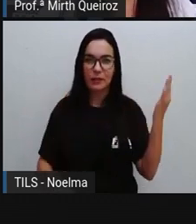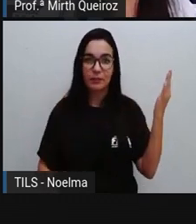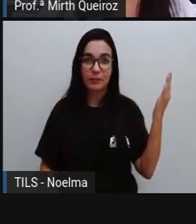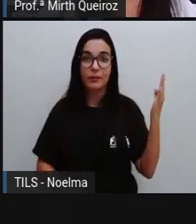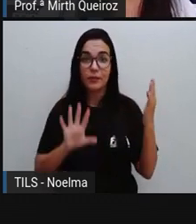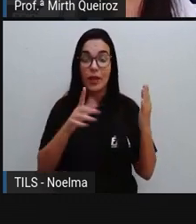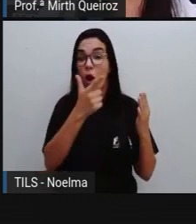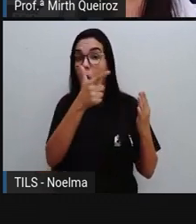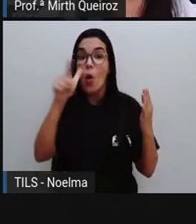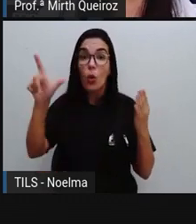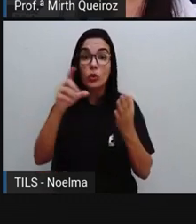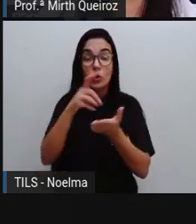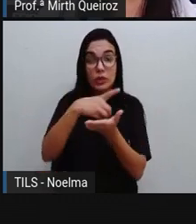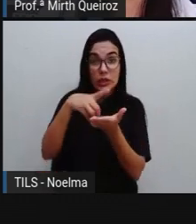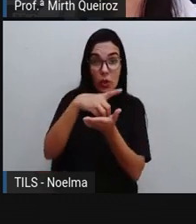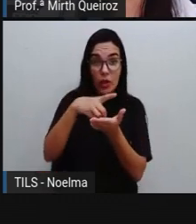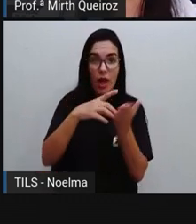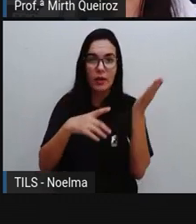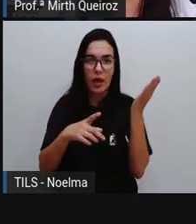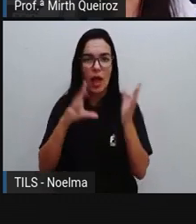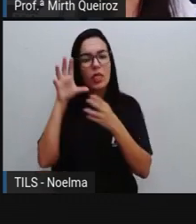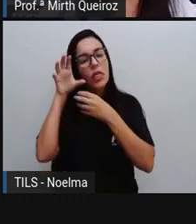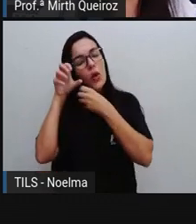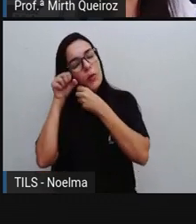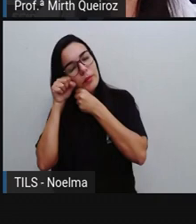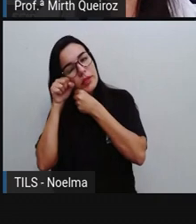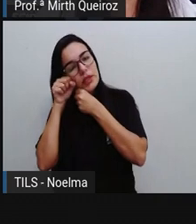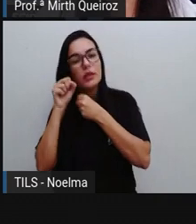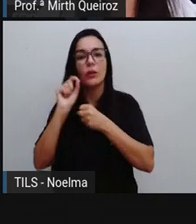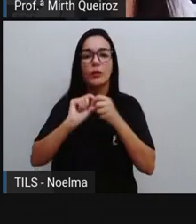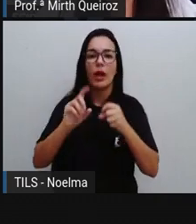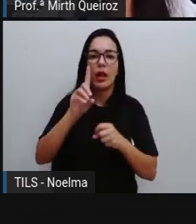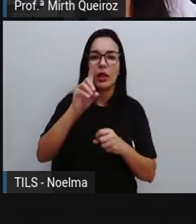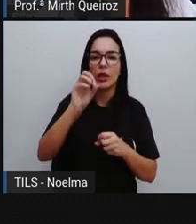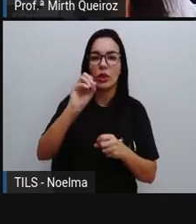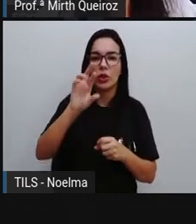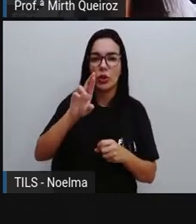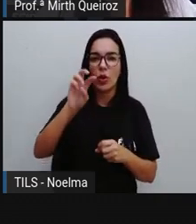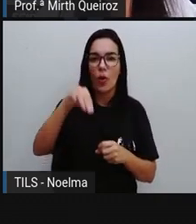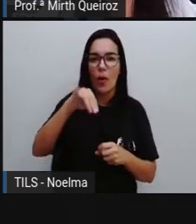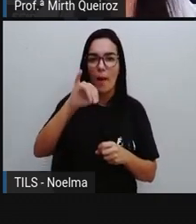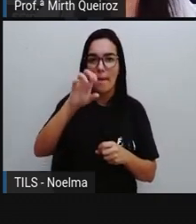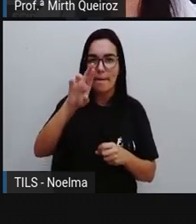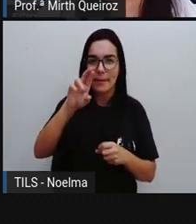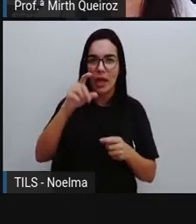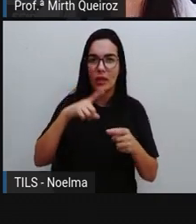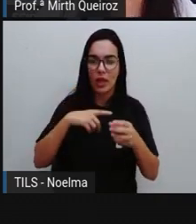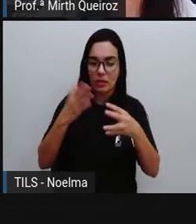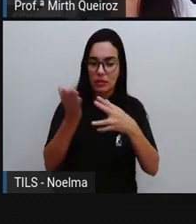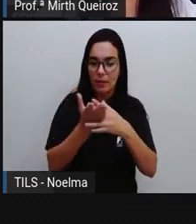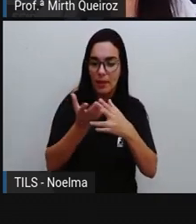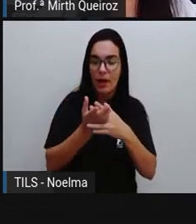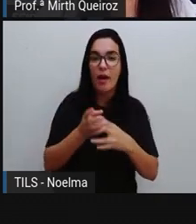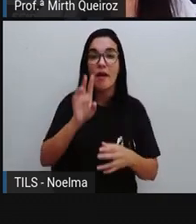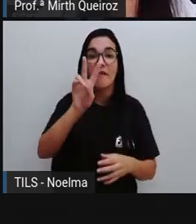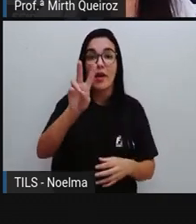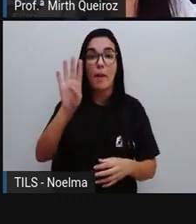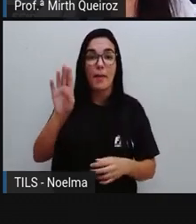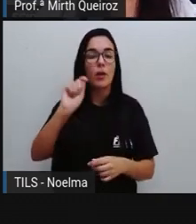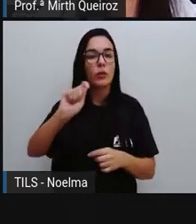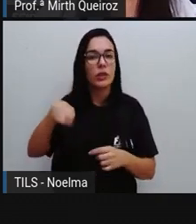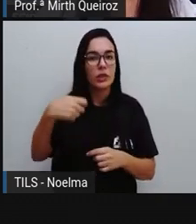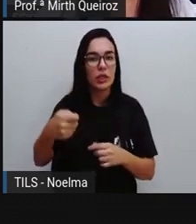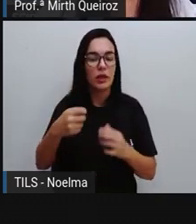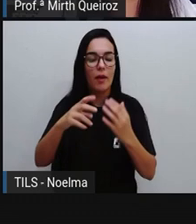Dormir, outro dicionário aí, ó. Dormir. Tem a separação. VB significa verbo,